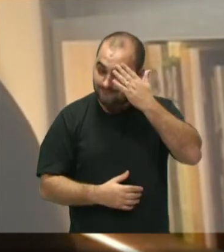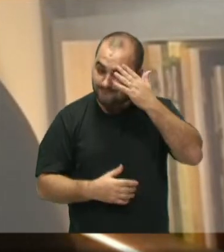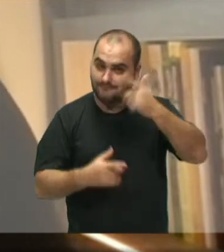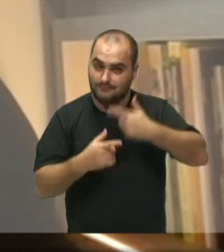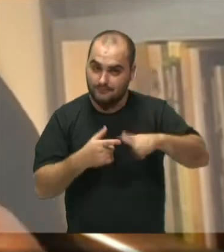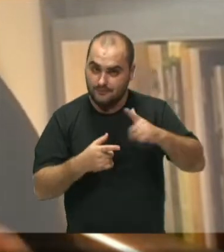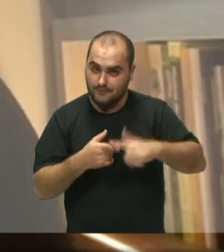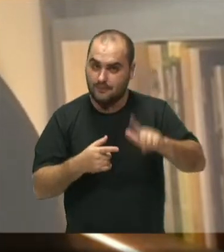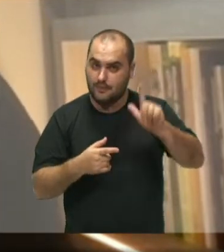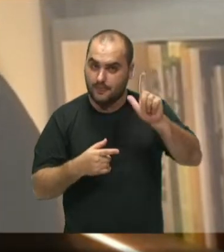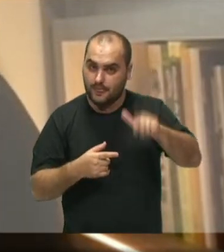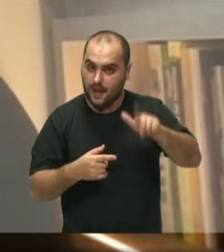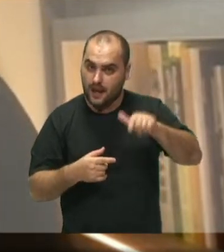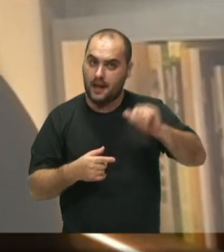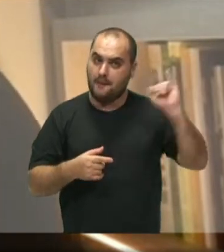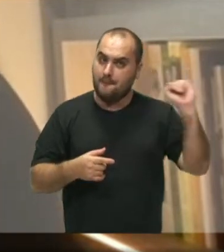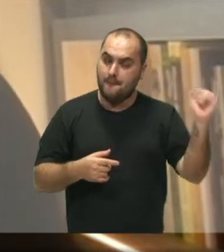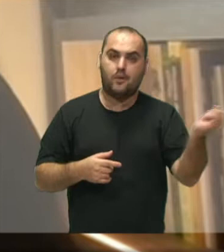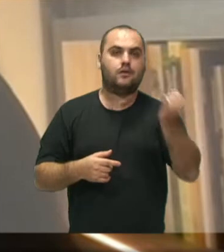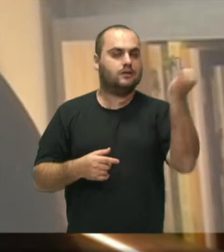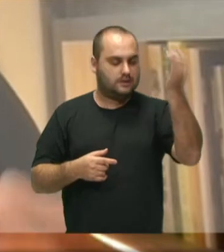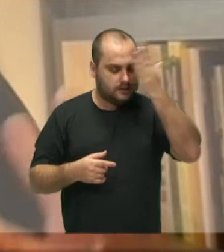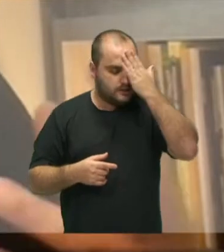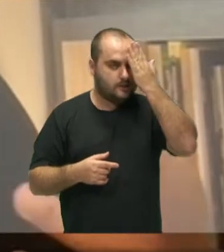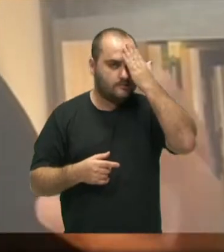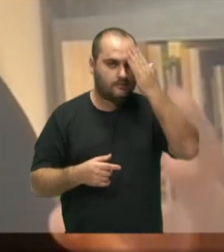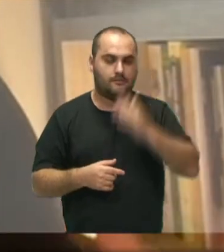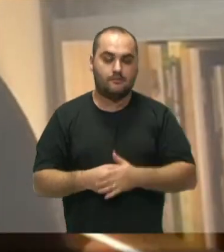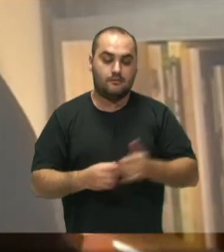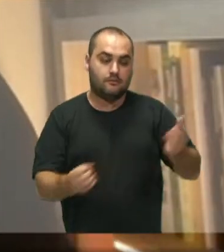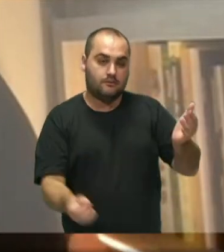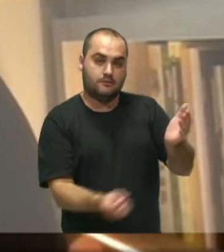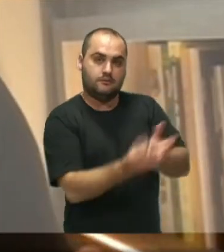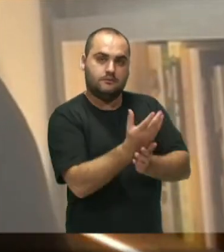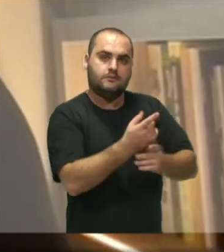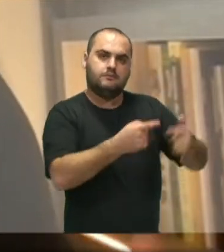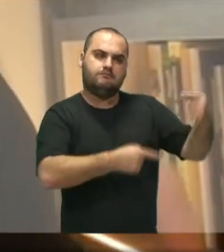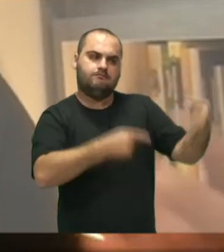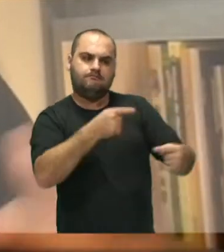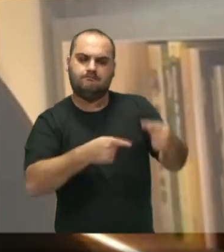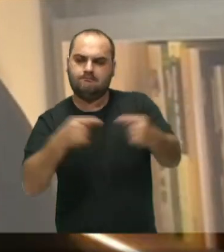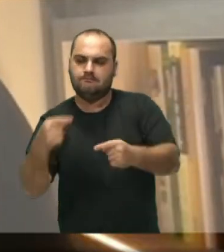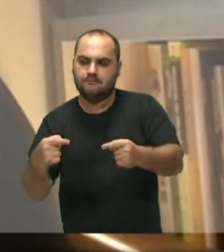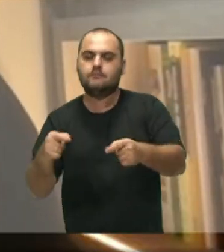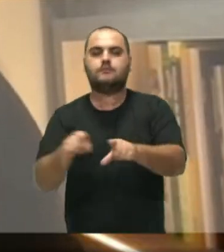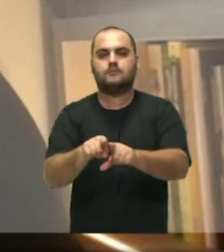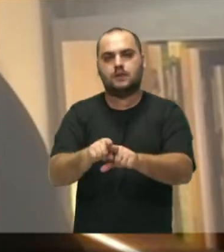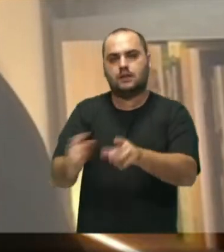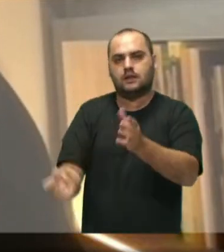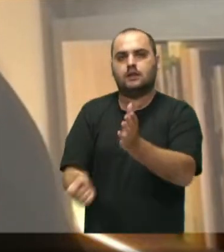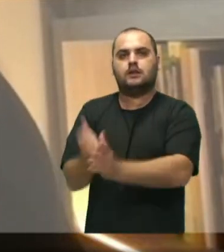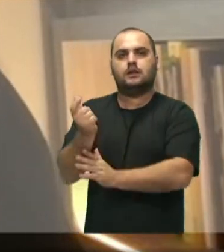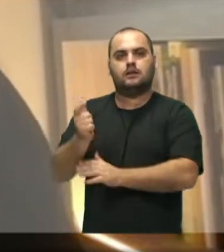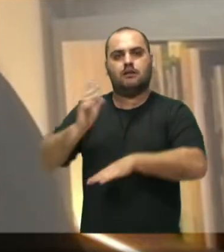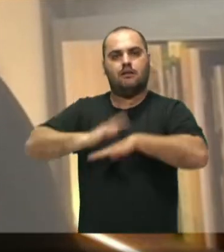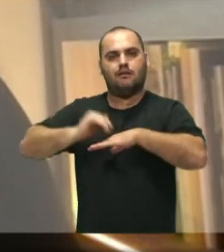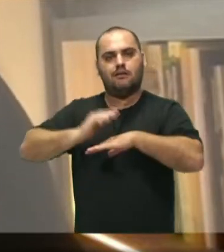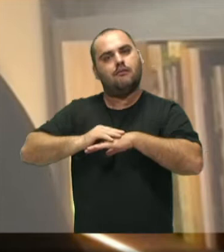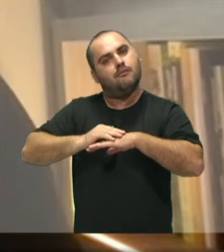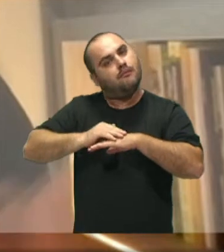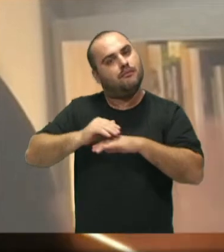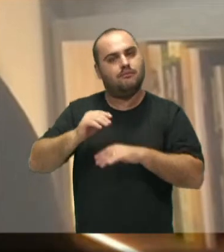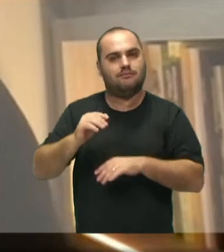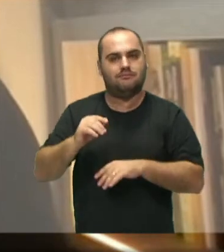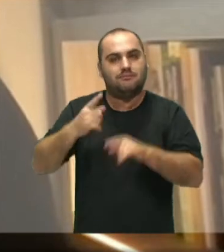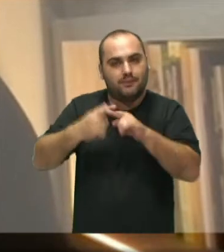ele é um projeto extremamente importante ao mesmo tempo que ele gera uma grande discussão ele gera também um grande carinho